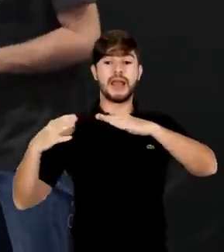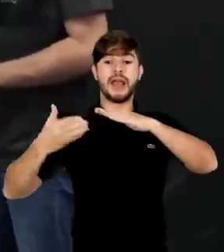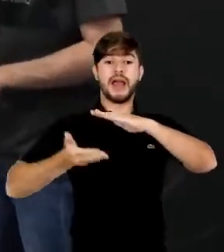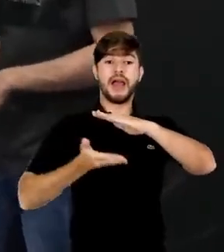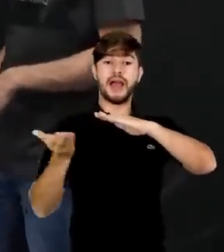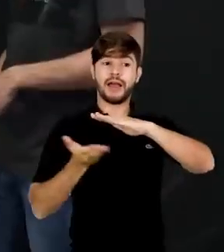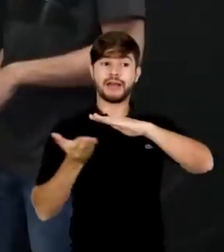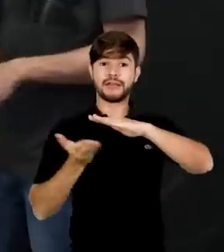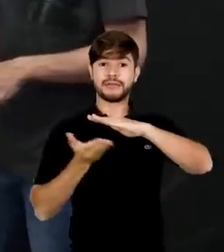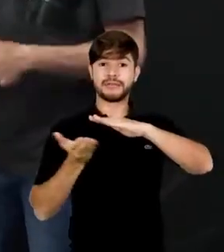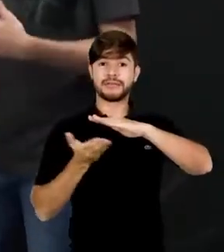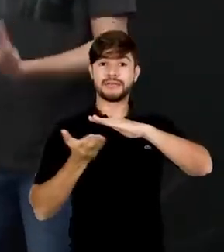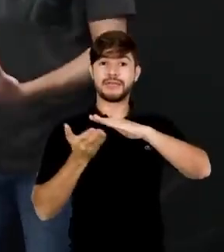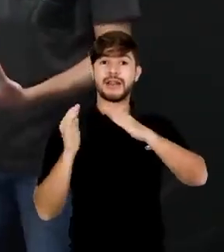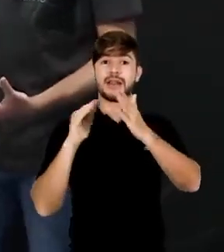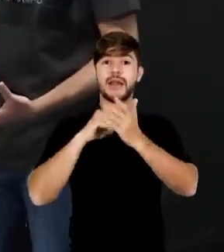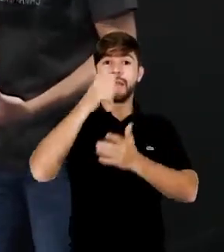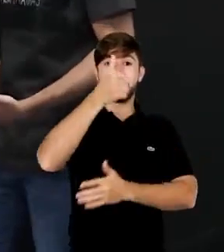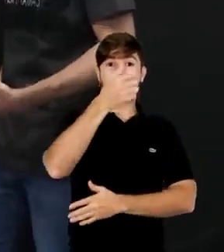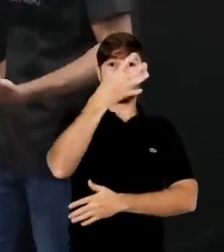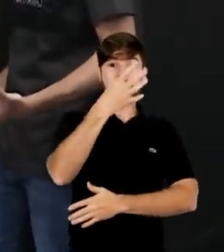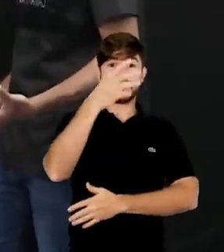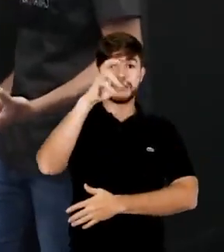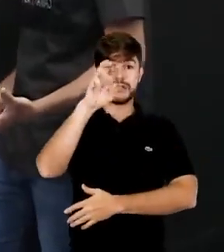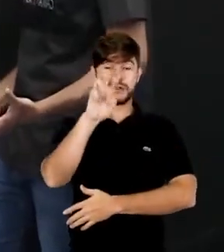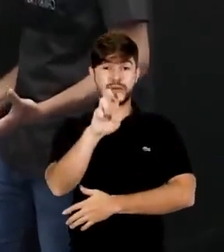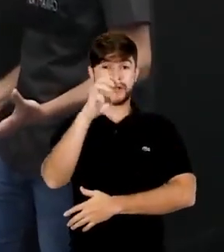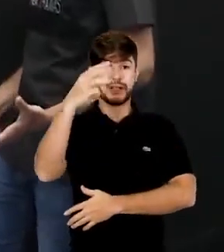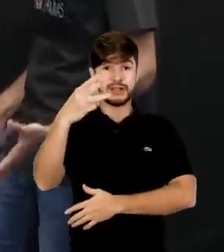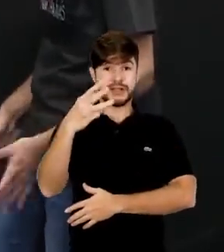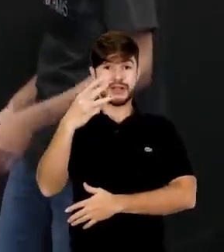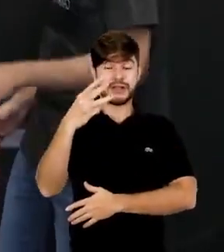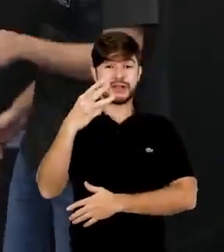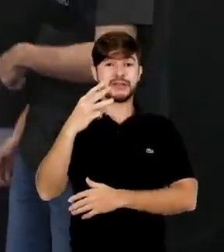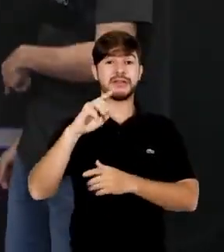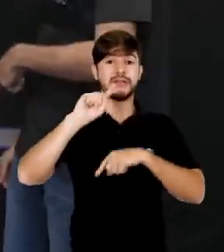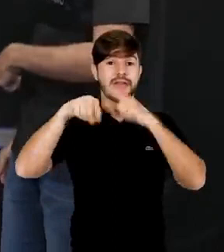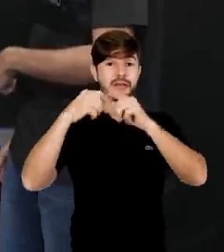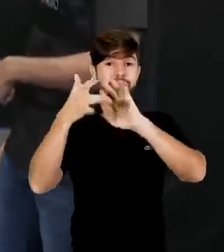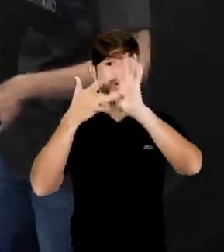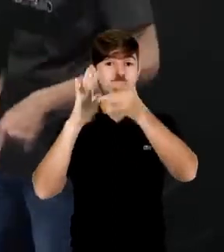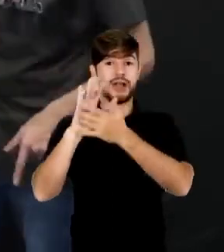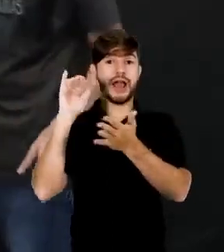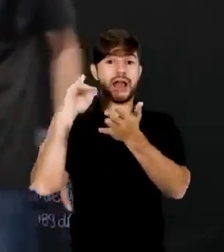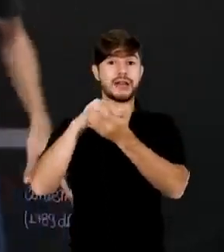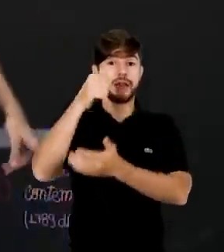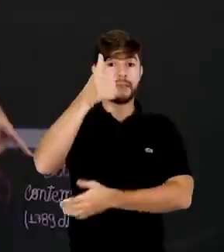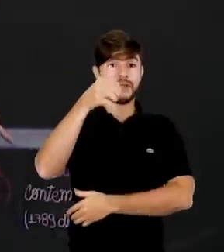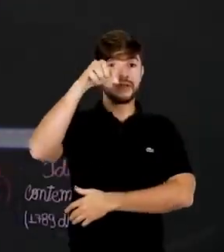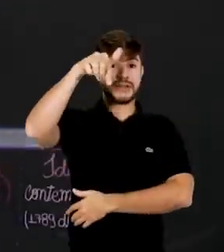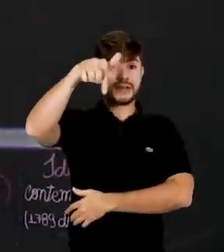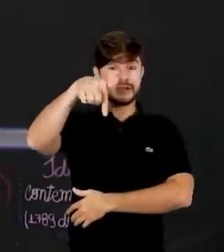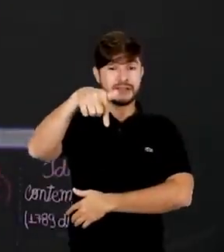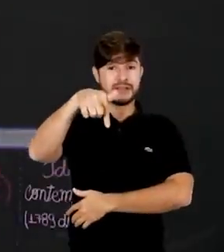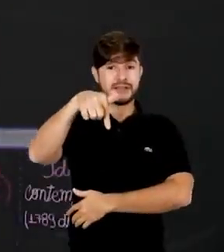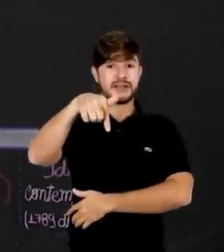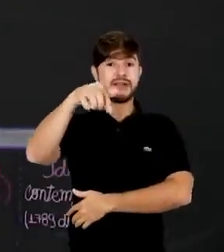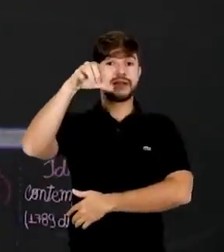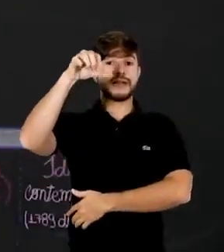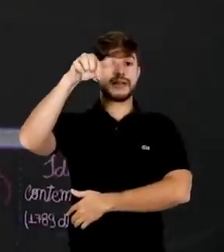Moderna, de 1453 d.C., que foi essa data que eu falei para vocês, até 1789